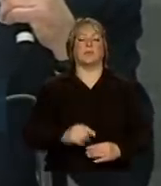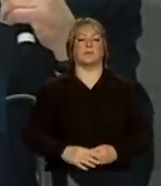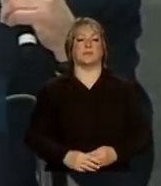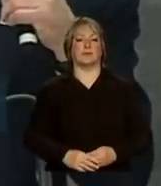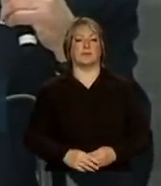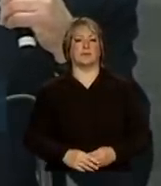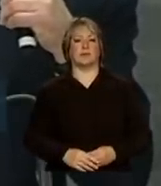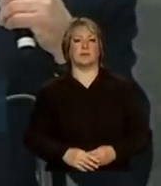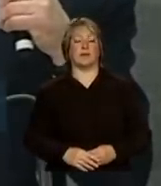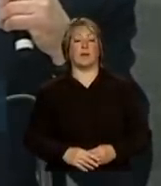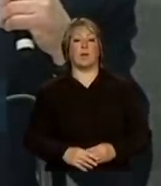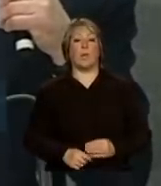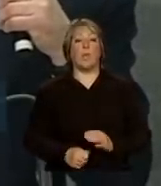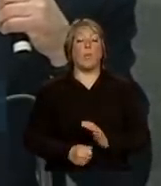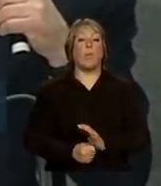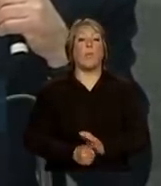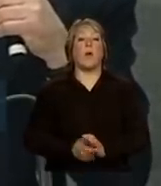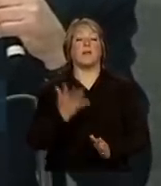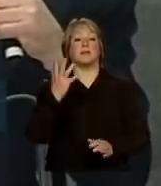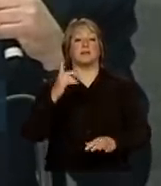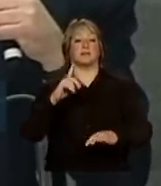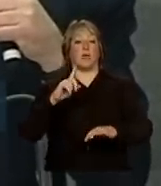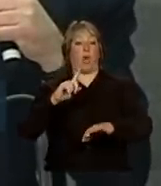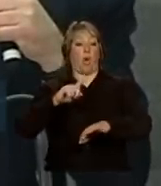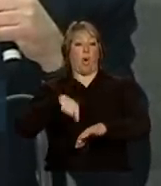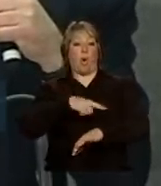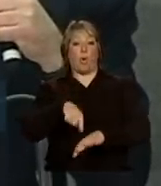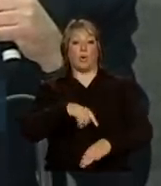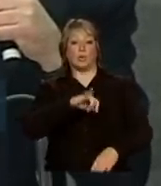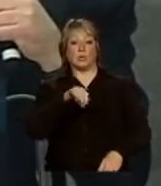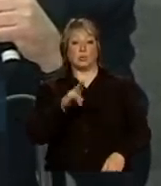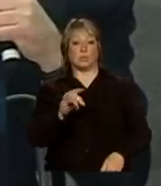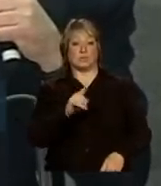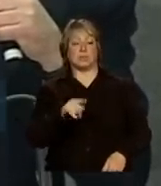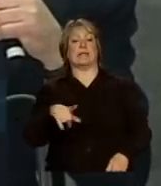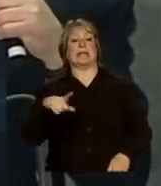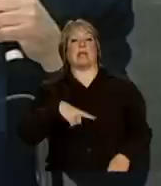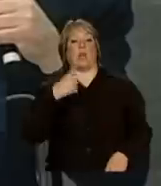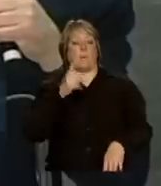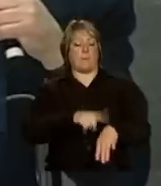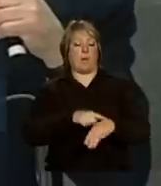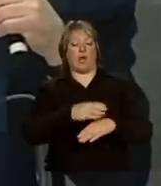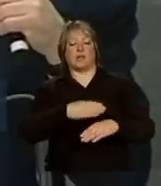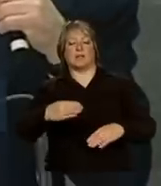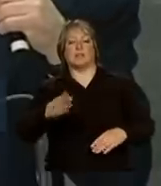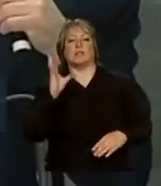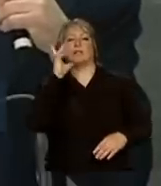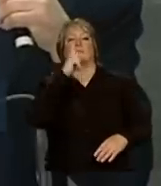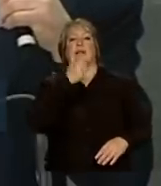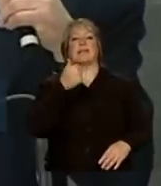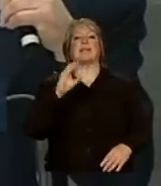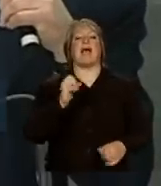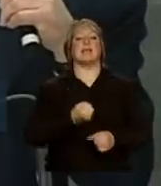seguinte quantas horas juiz tem um processo que levou 10